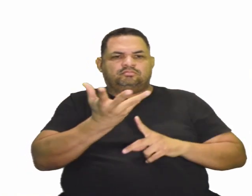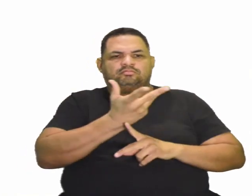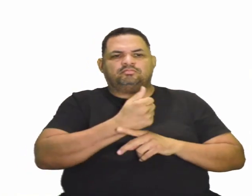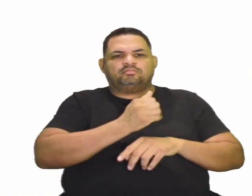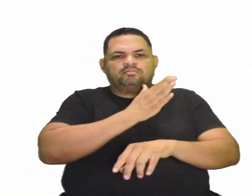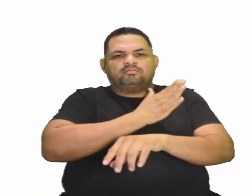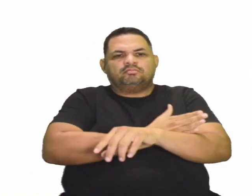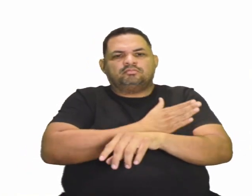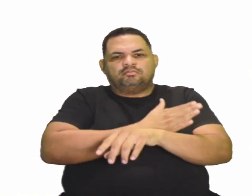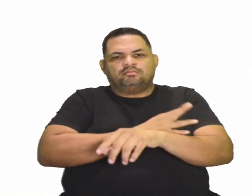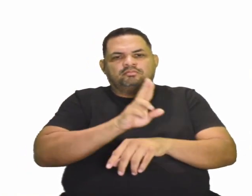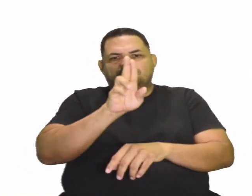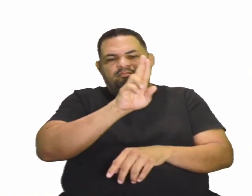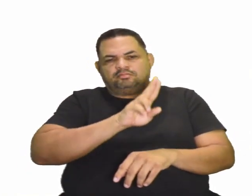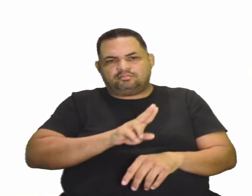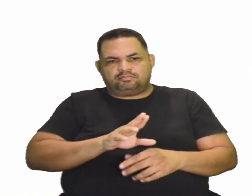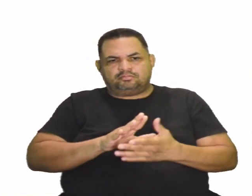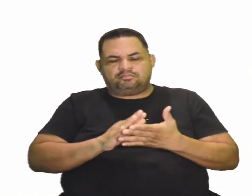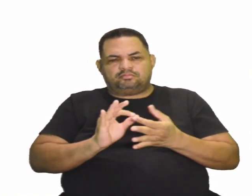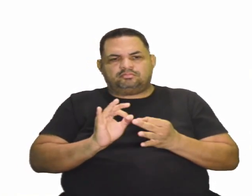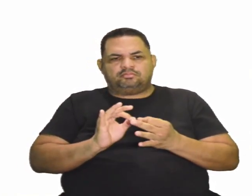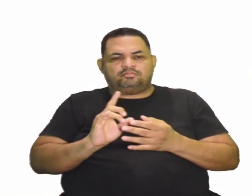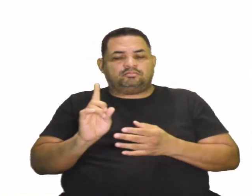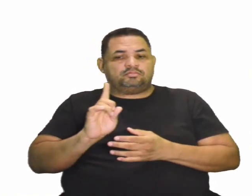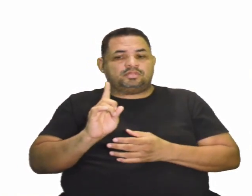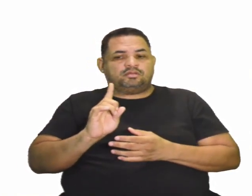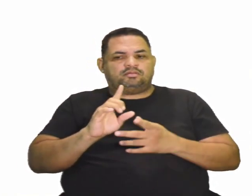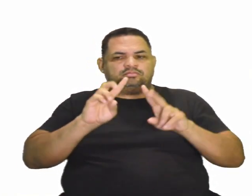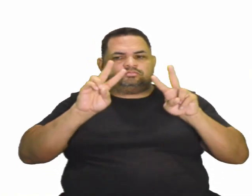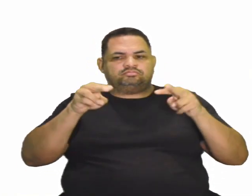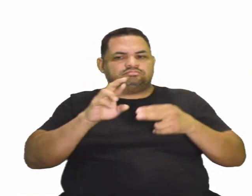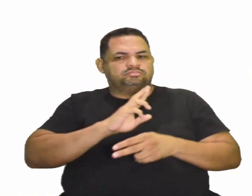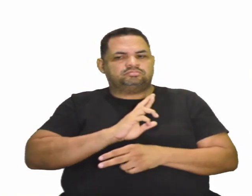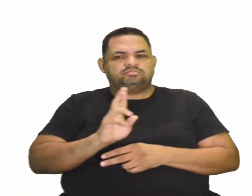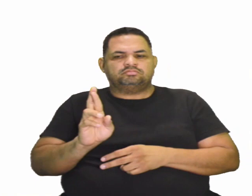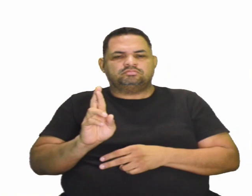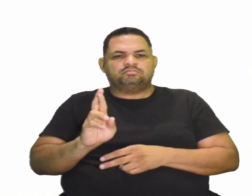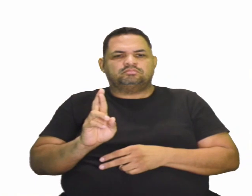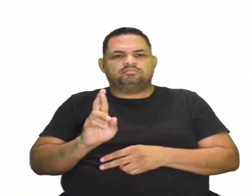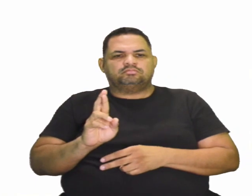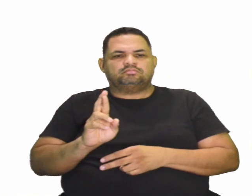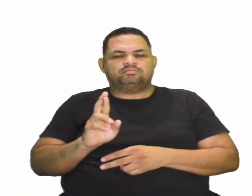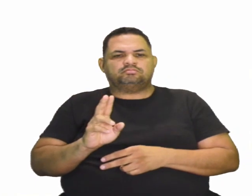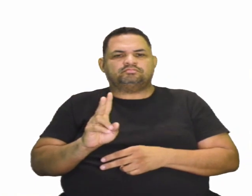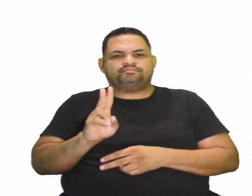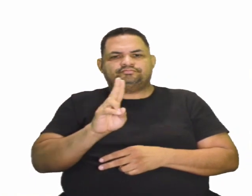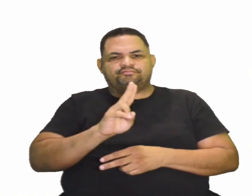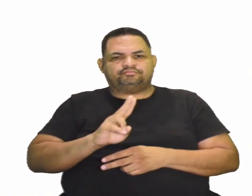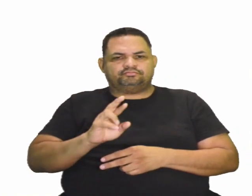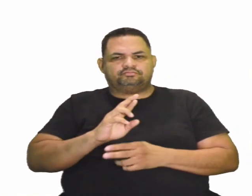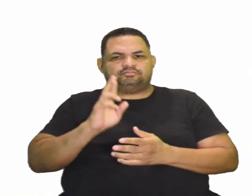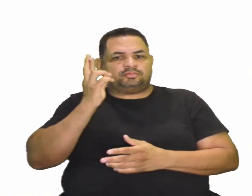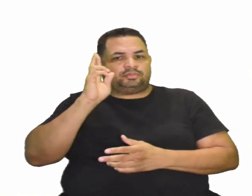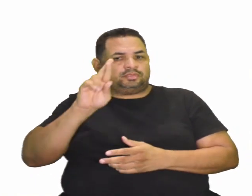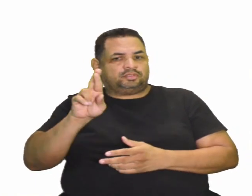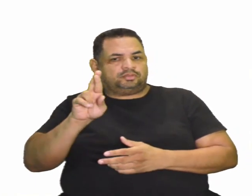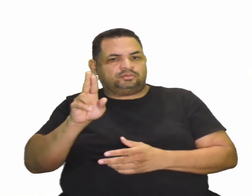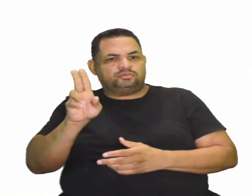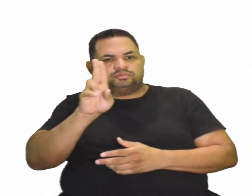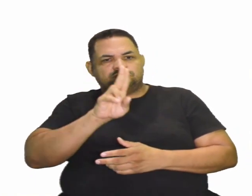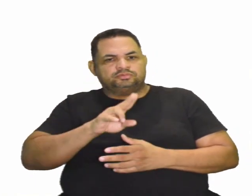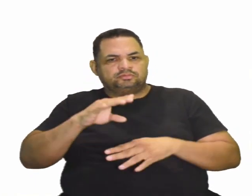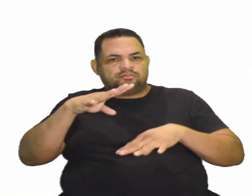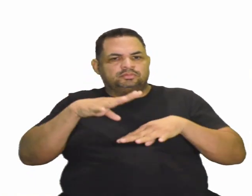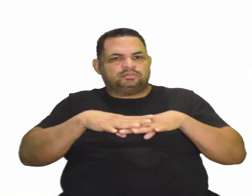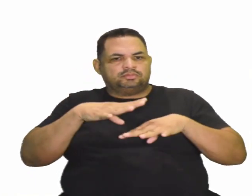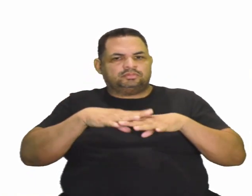medievais. A temática abordada não é mais só o tema religioso, né? Adotando, então, a razão e a